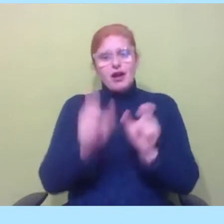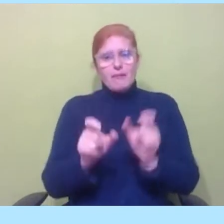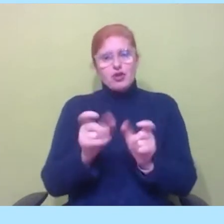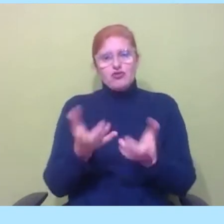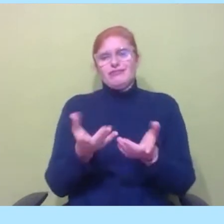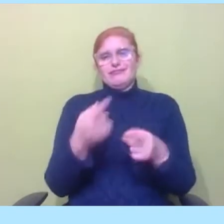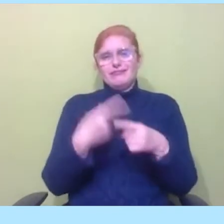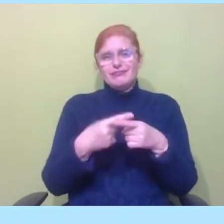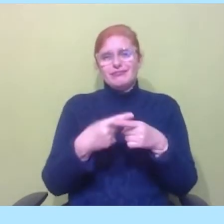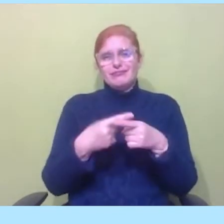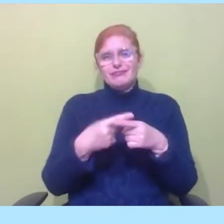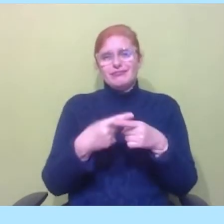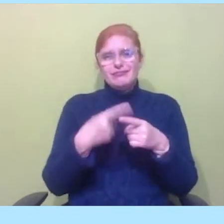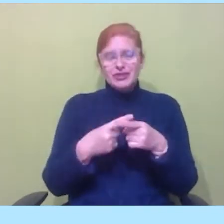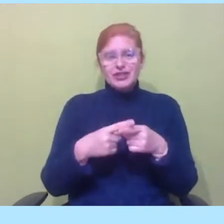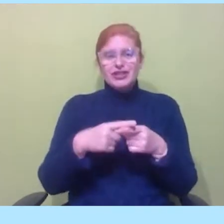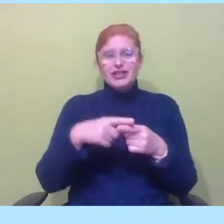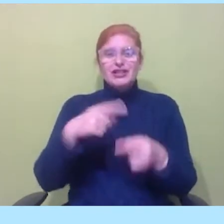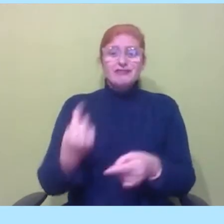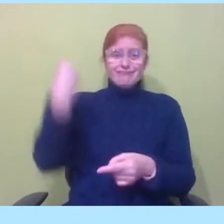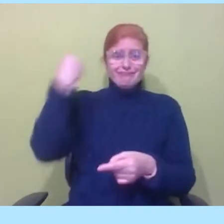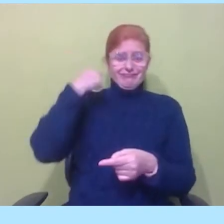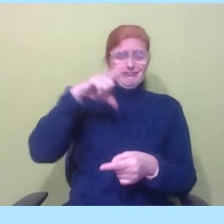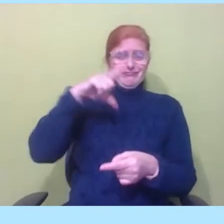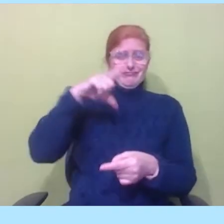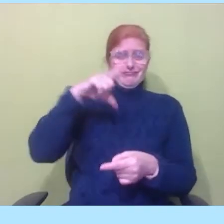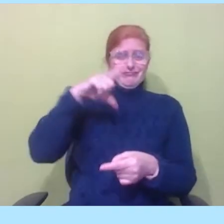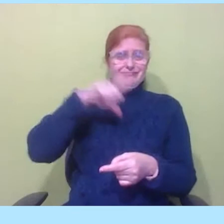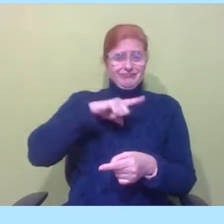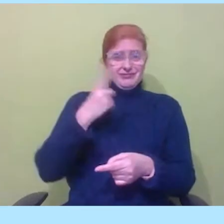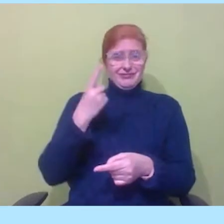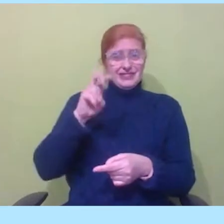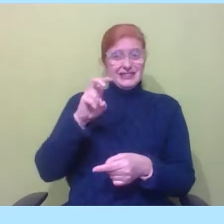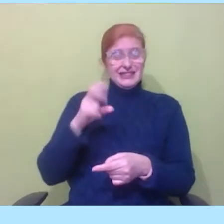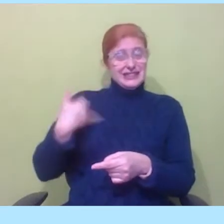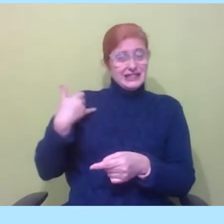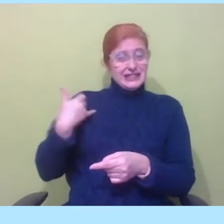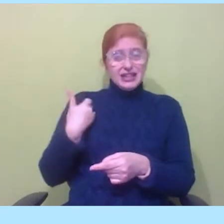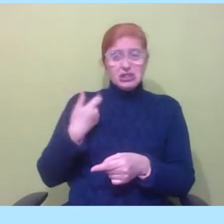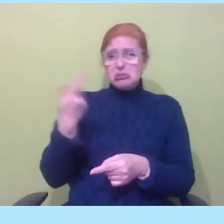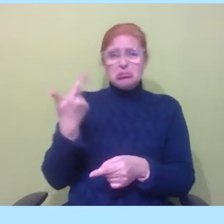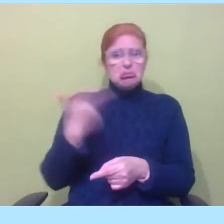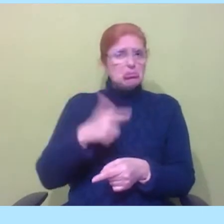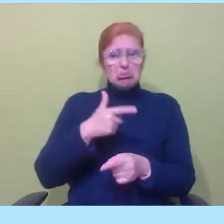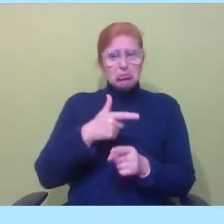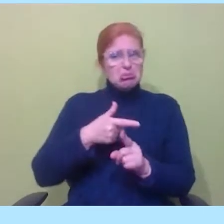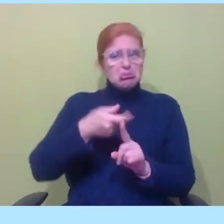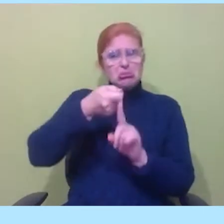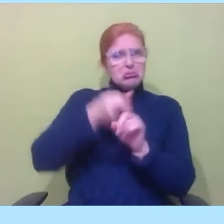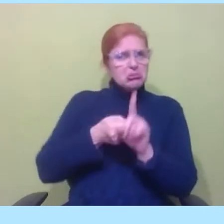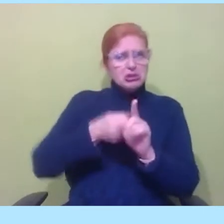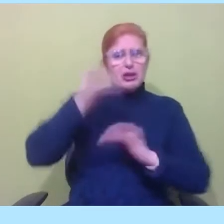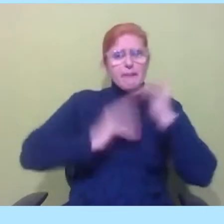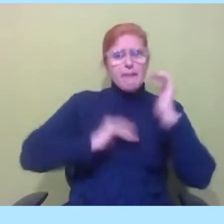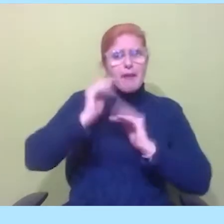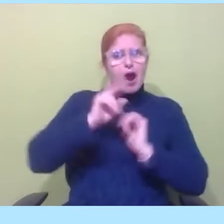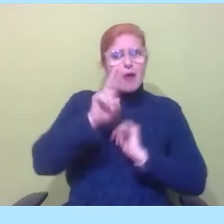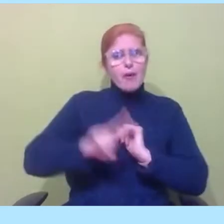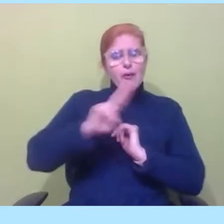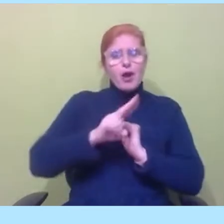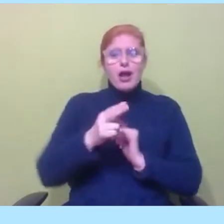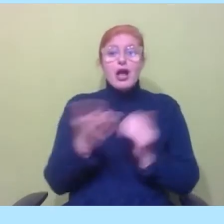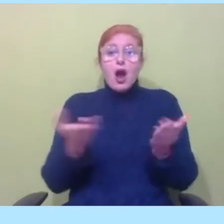camisinha não era uma prática. Ela é uma prática hoje. A mesma coisa o celular, a mesma coisa a inteligência digital. Ela é intensa